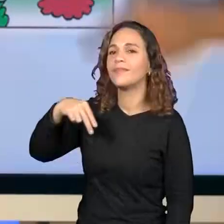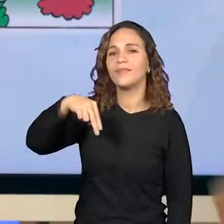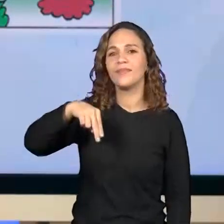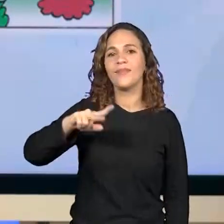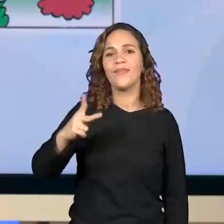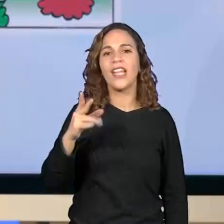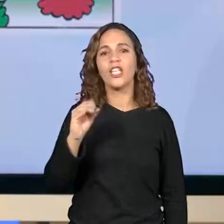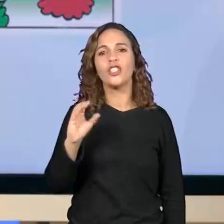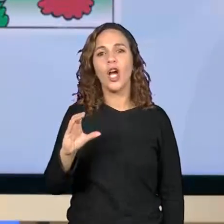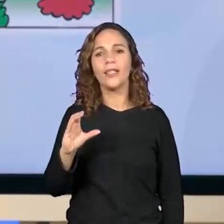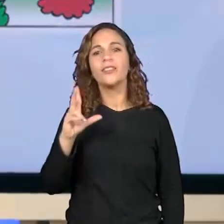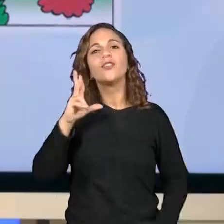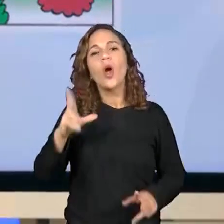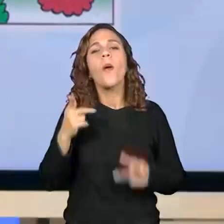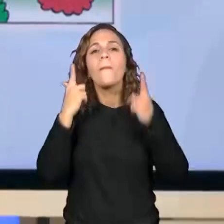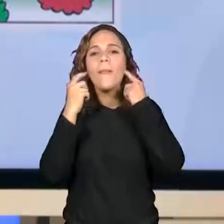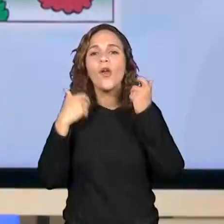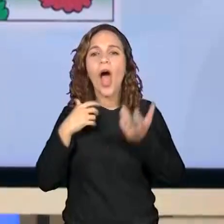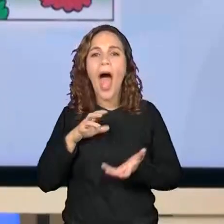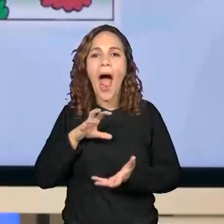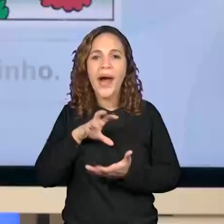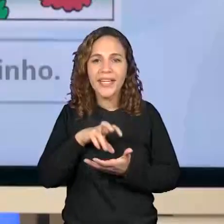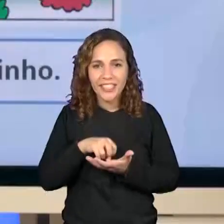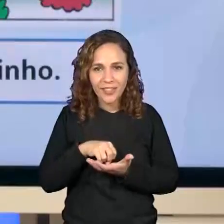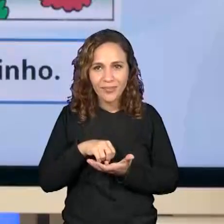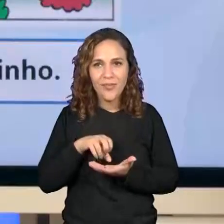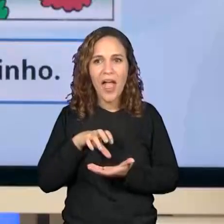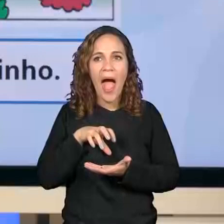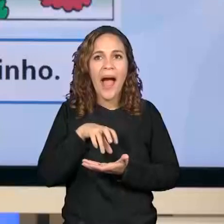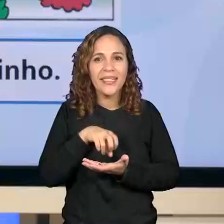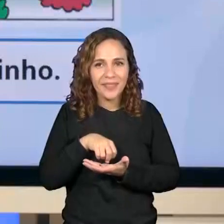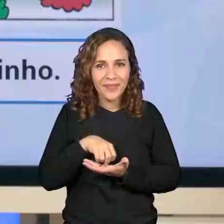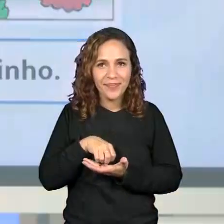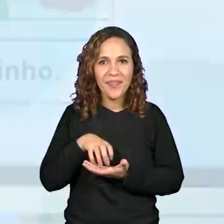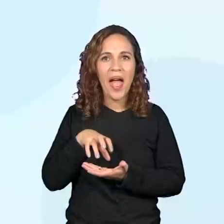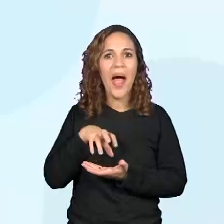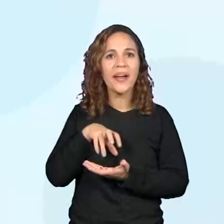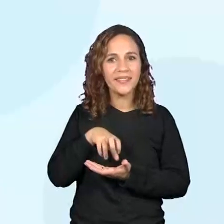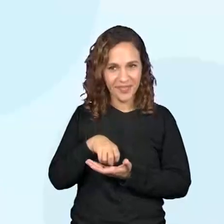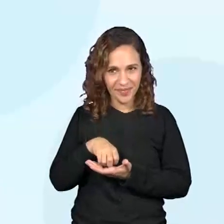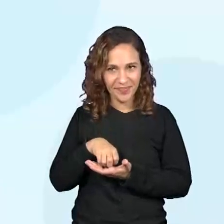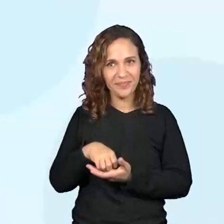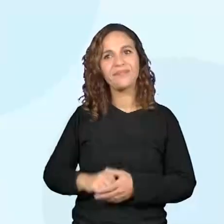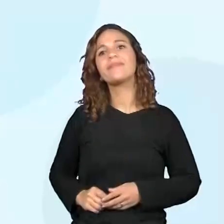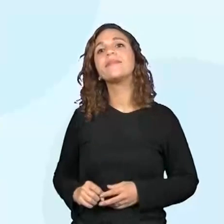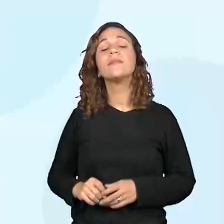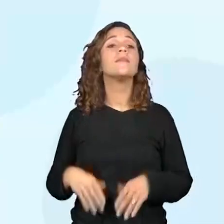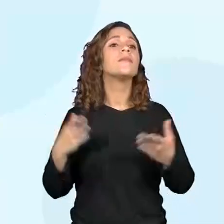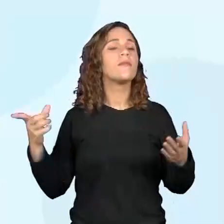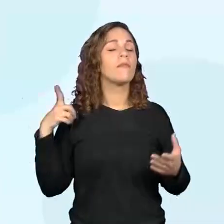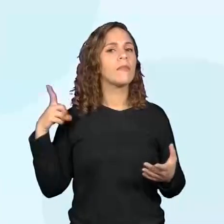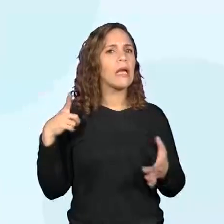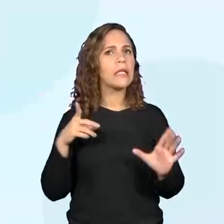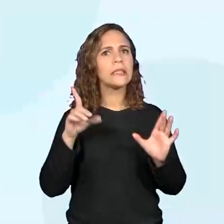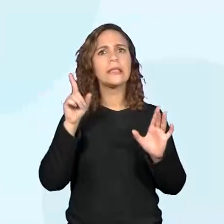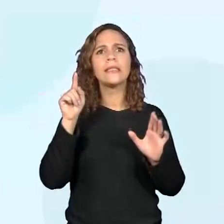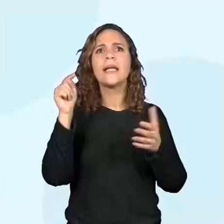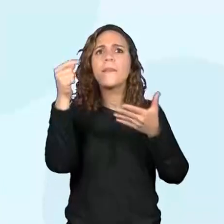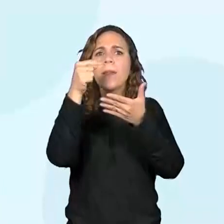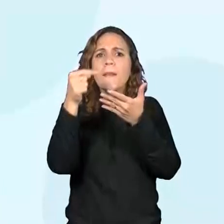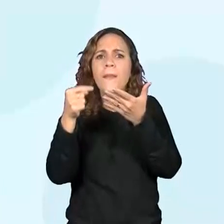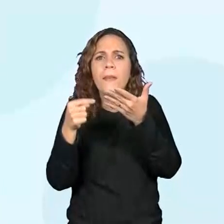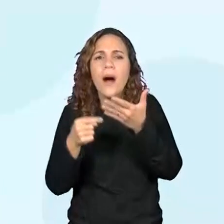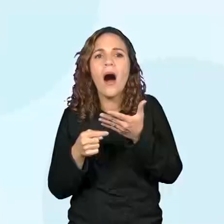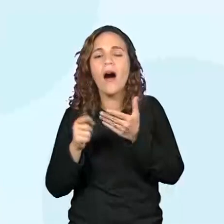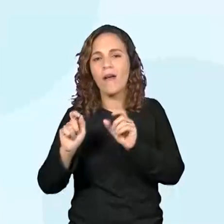Nhoque. Uma mordida, né? Isso mesmo. Então, olha só, essa tirinha traz vários elementos. Cada cena da